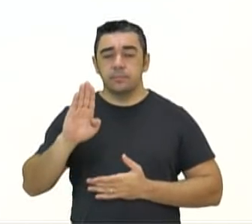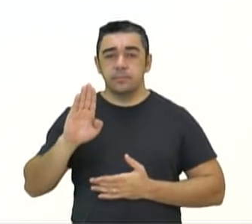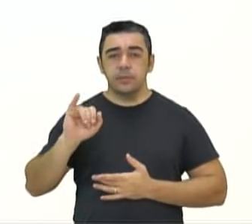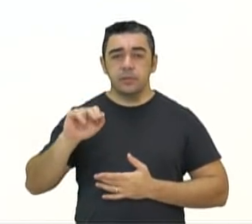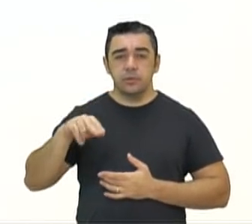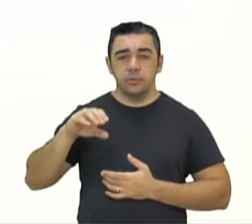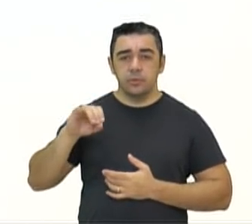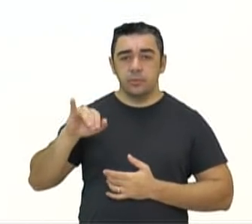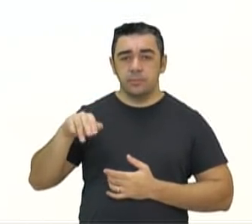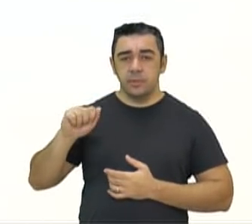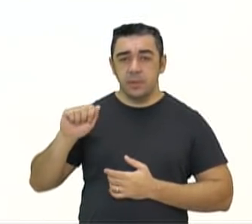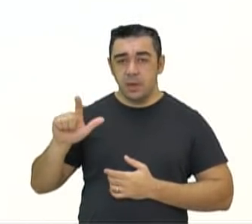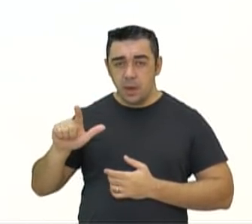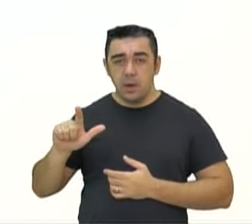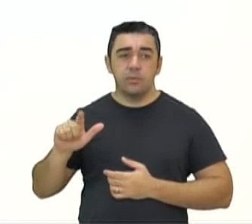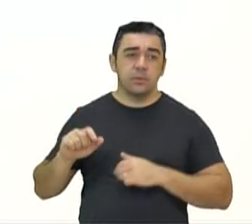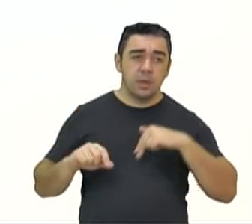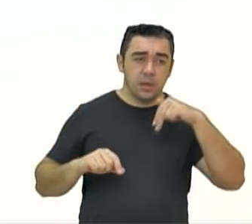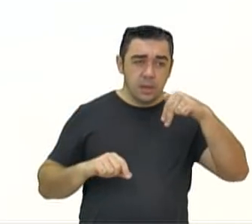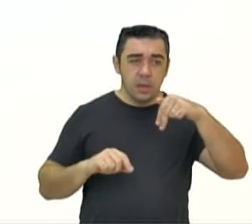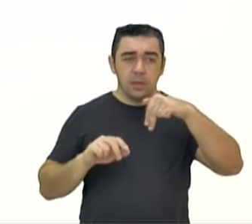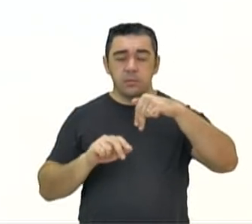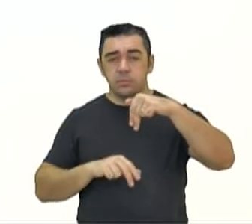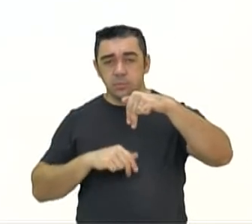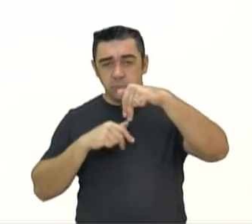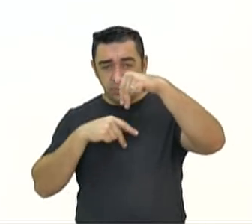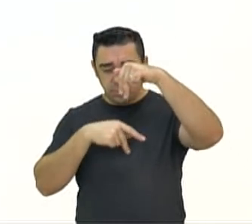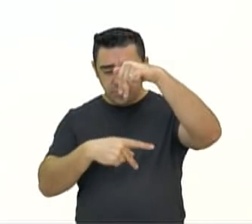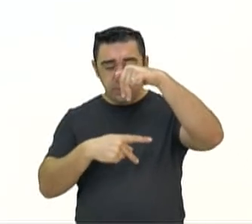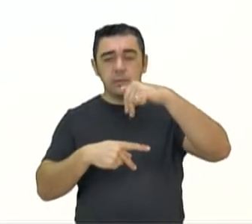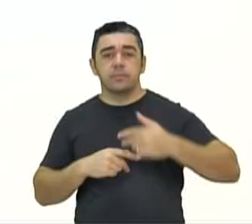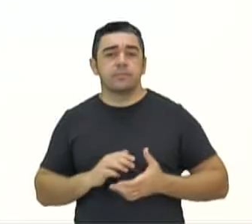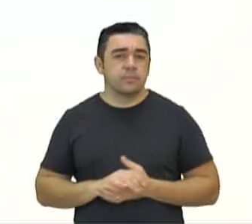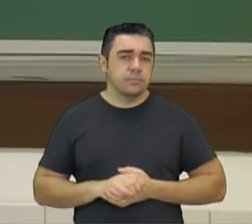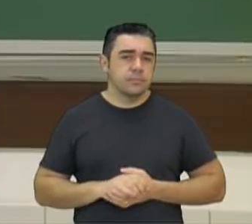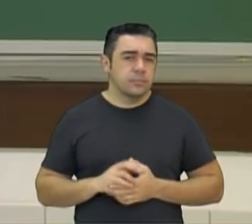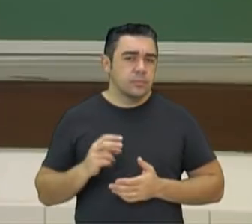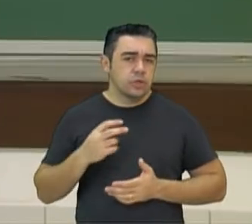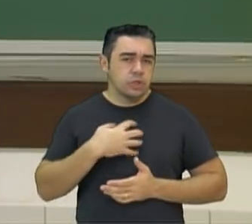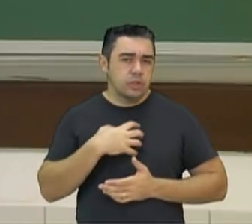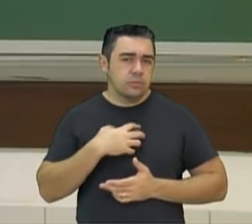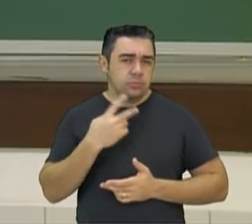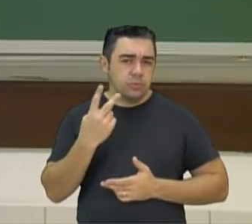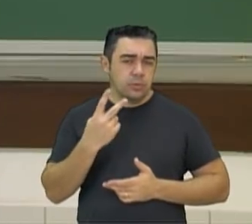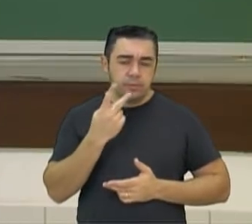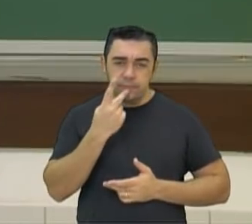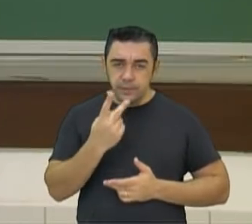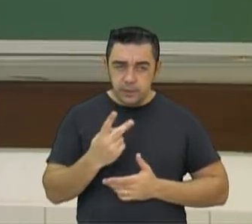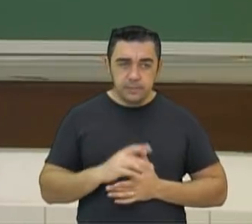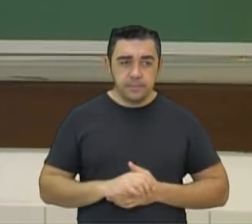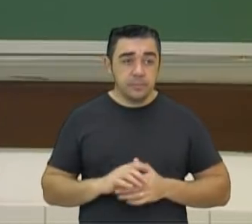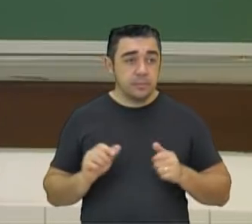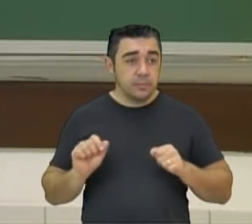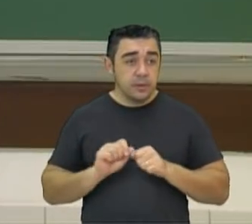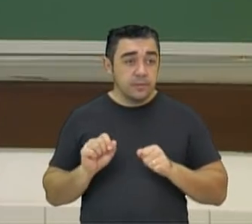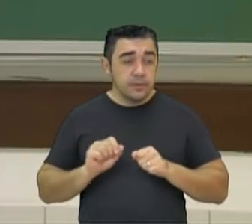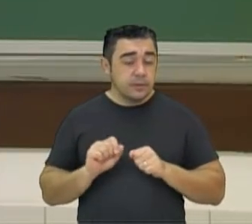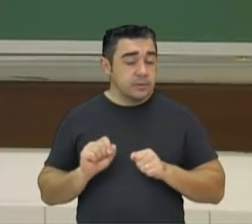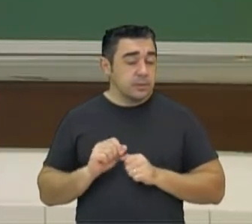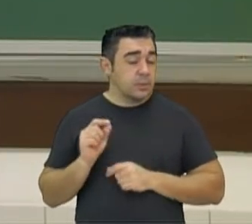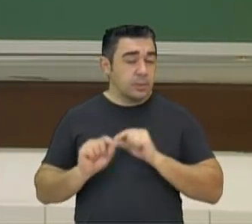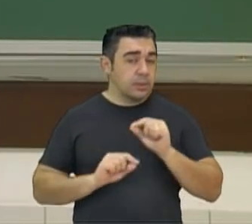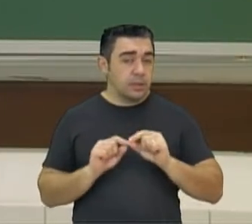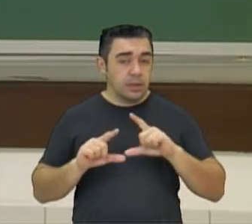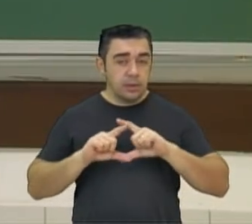sobre p. Então, tem 2 formas da gente ler. E, para resolvermos,